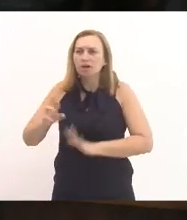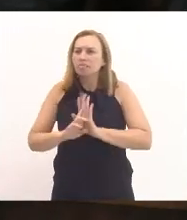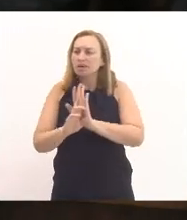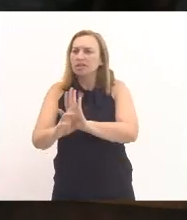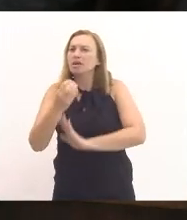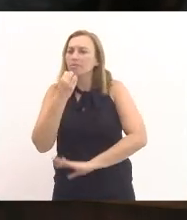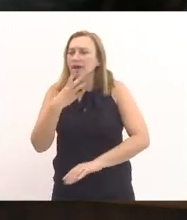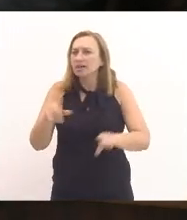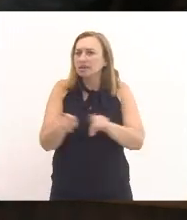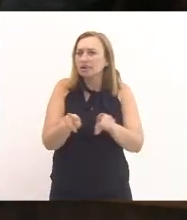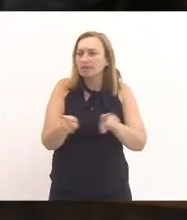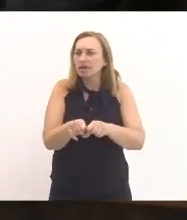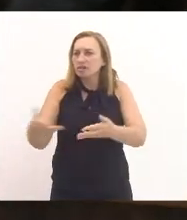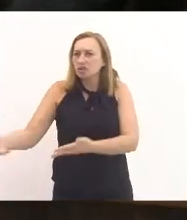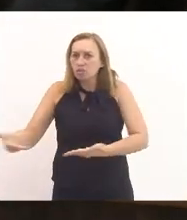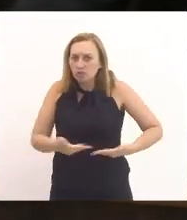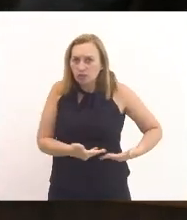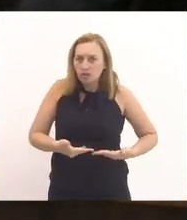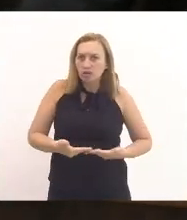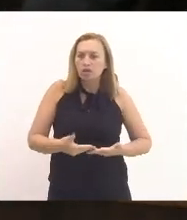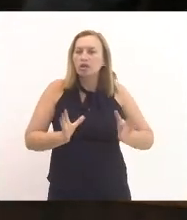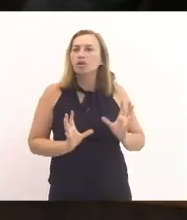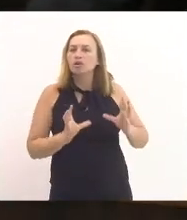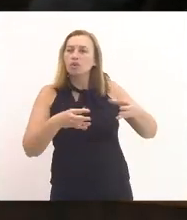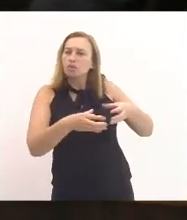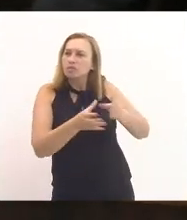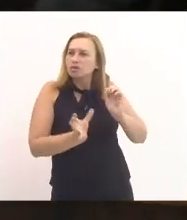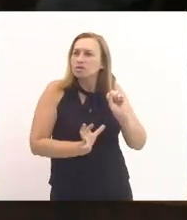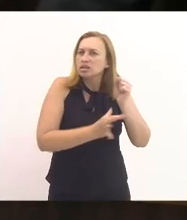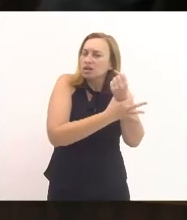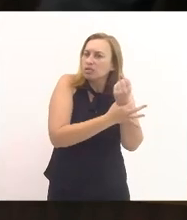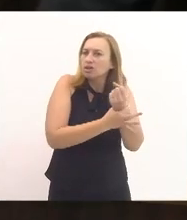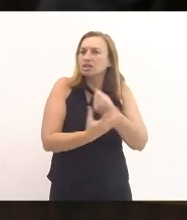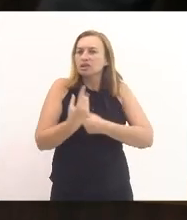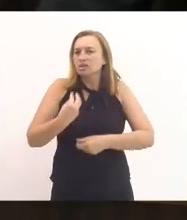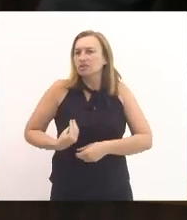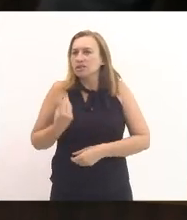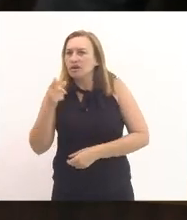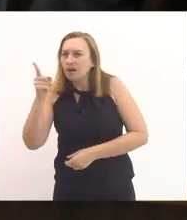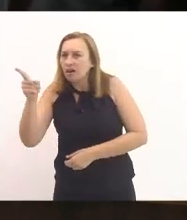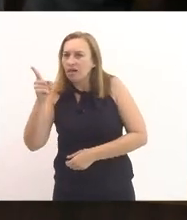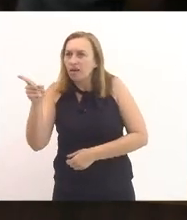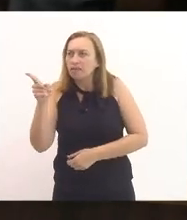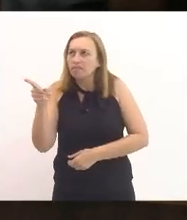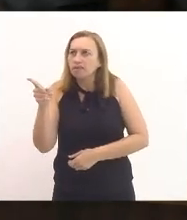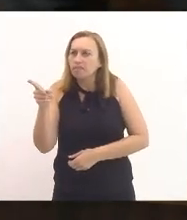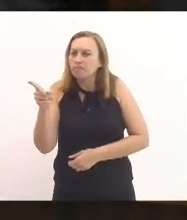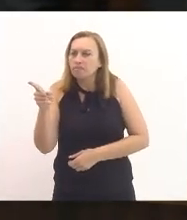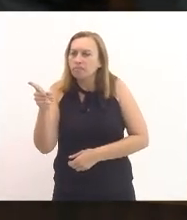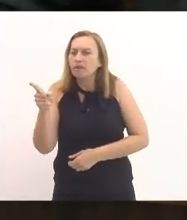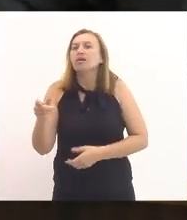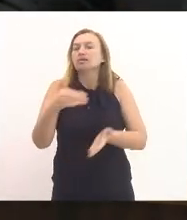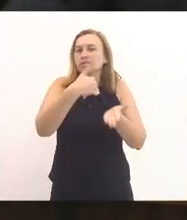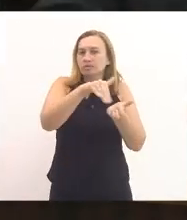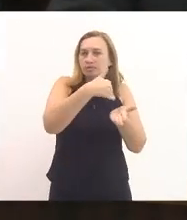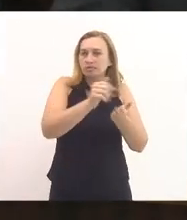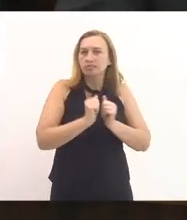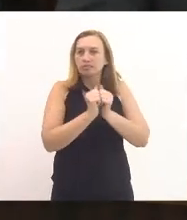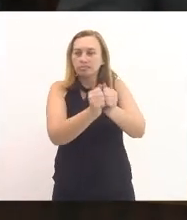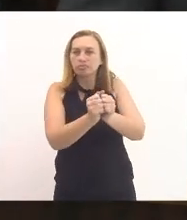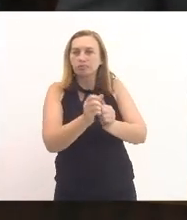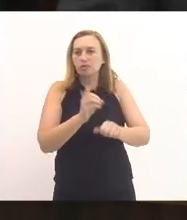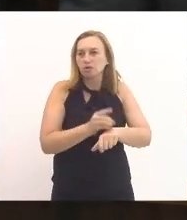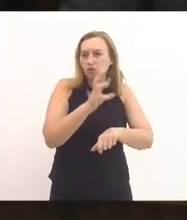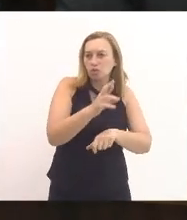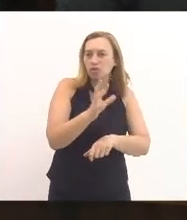representa bem também de fez esse convite lá para comissão de segurança estar lá na secretaria junto com